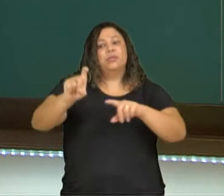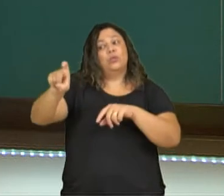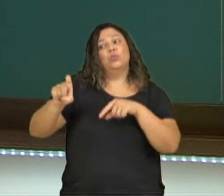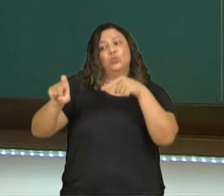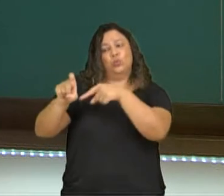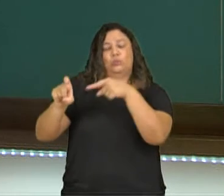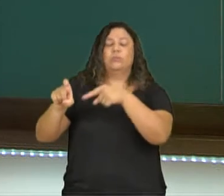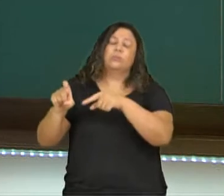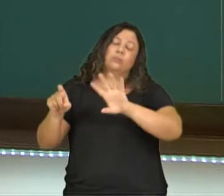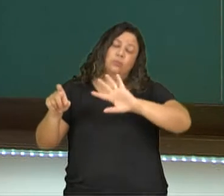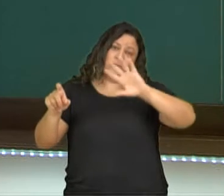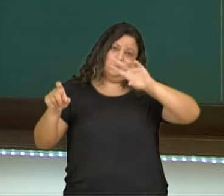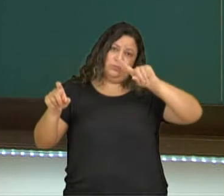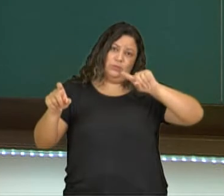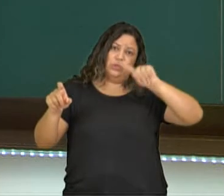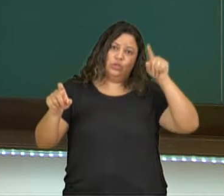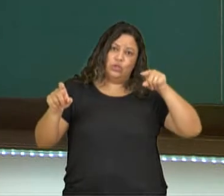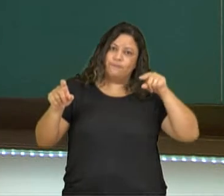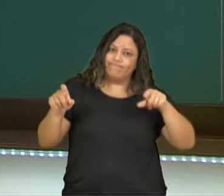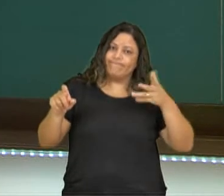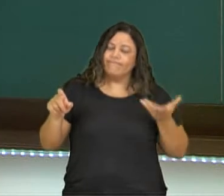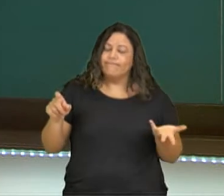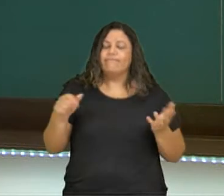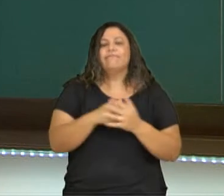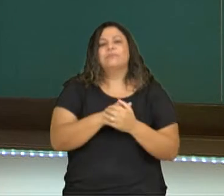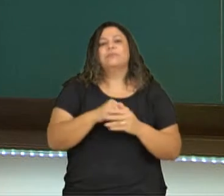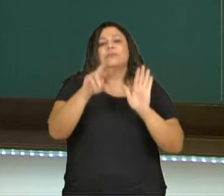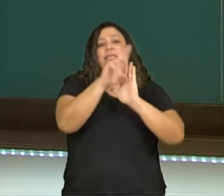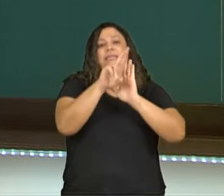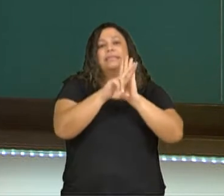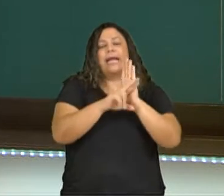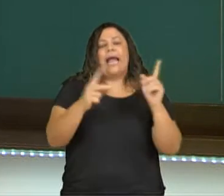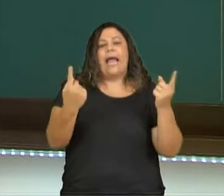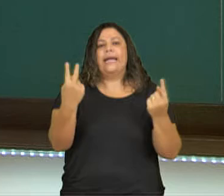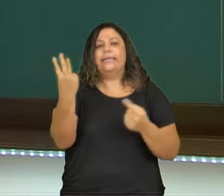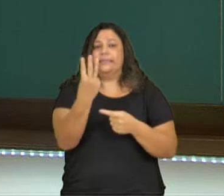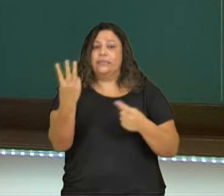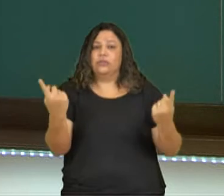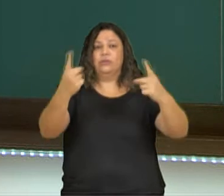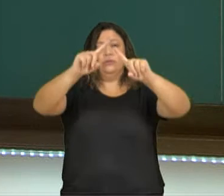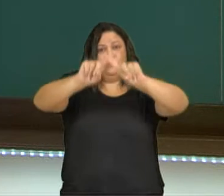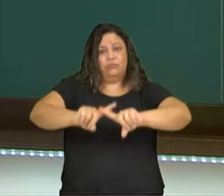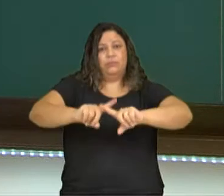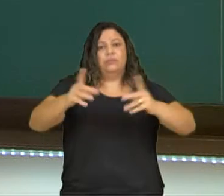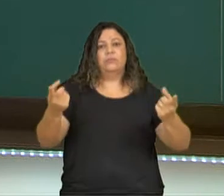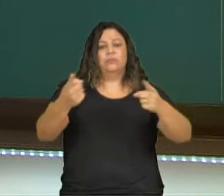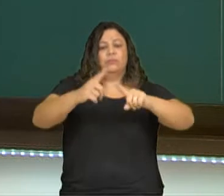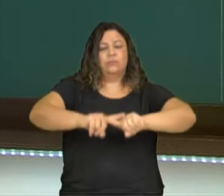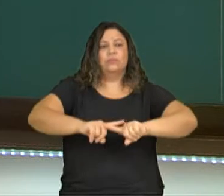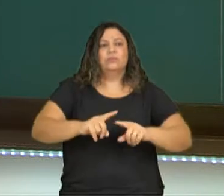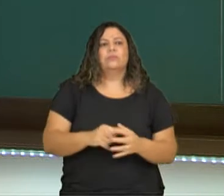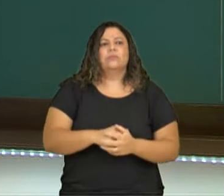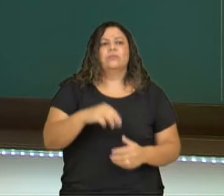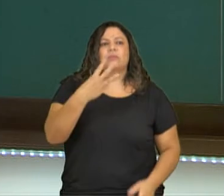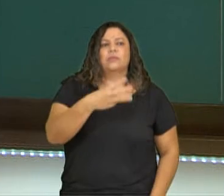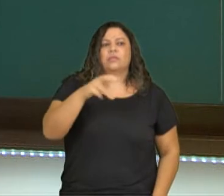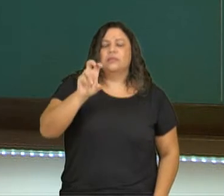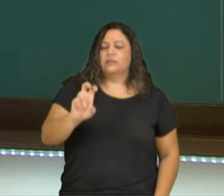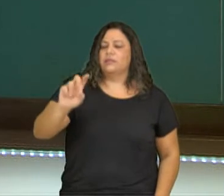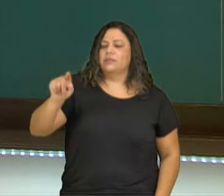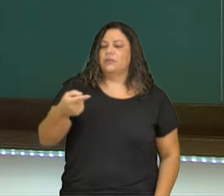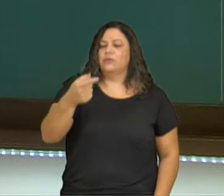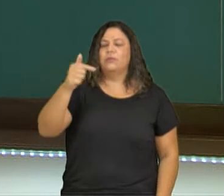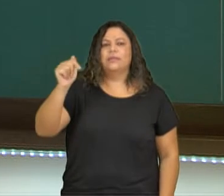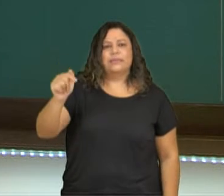tá? Fazendo a regra de 3, chegamos a aproximadamente 35,7 gramas